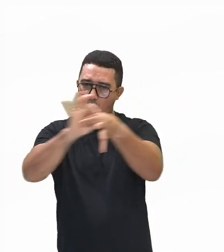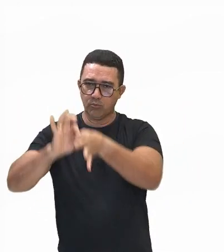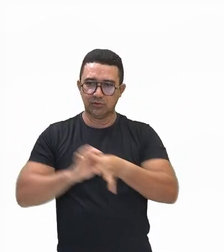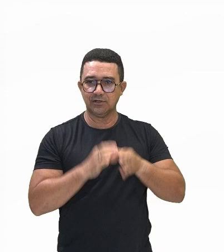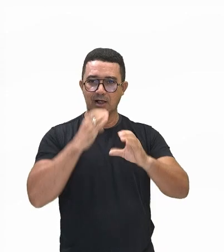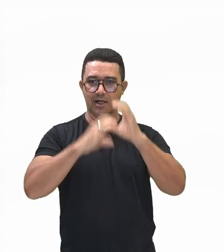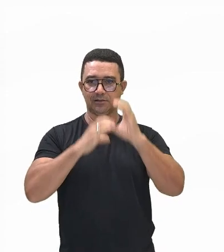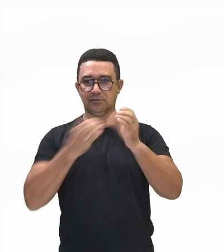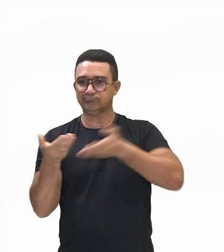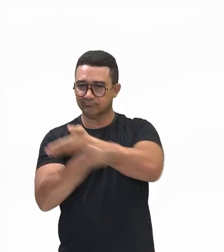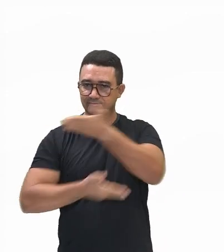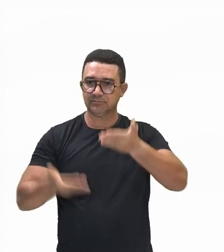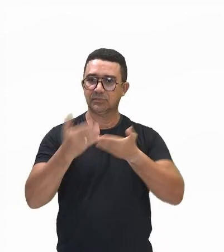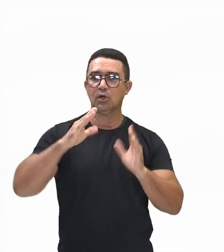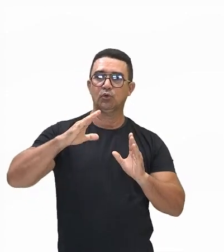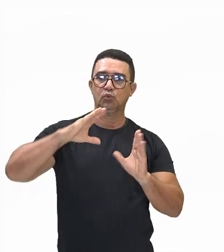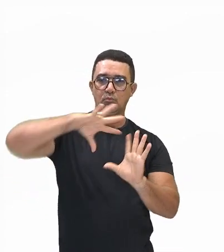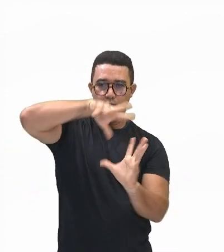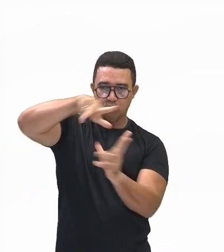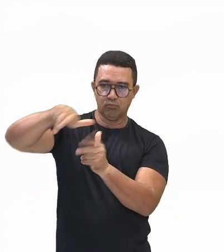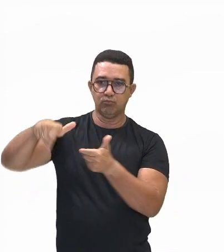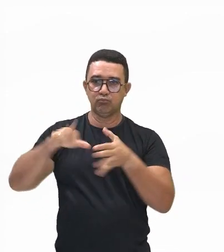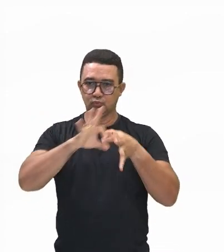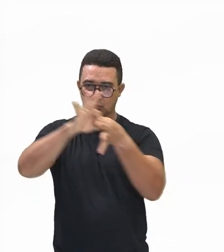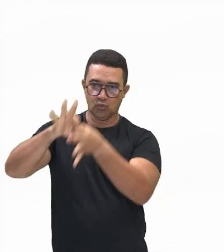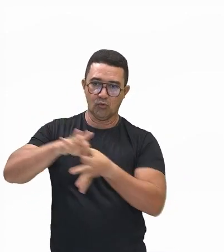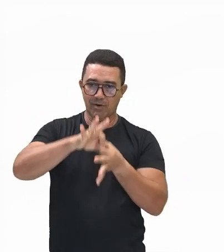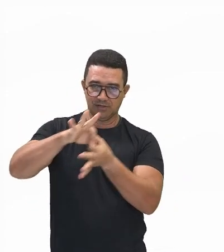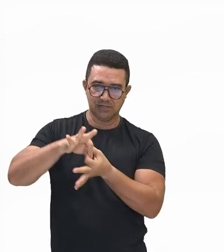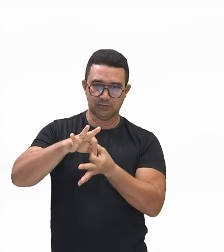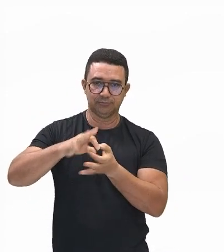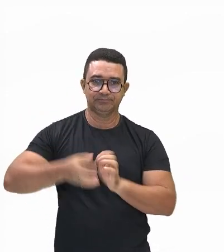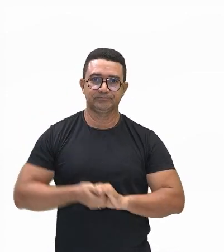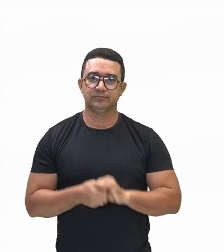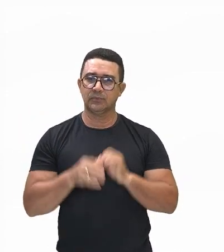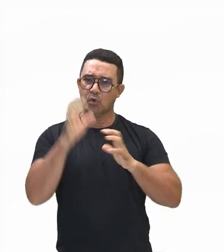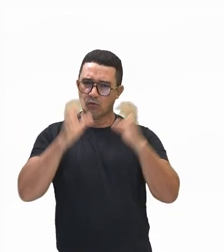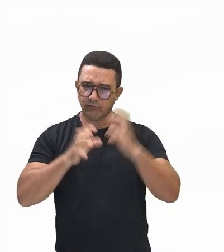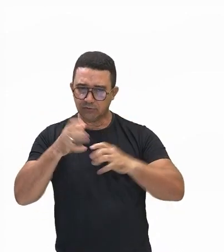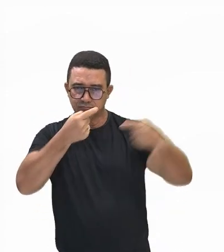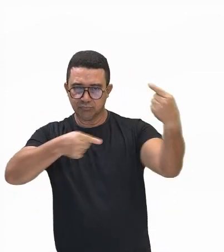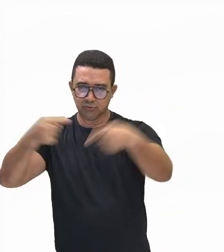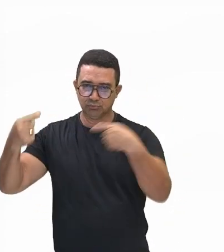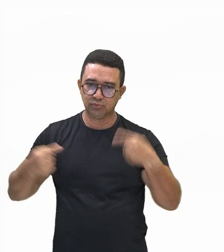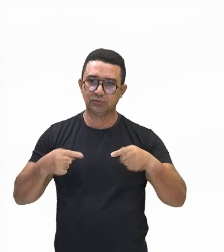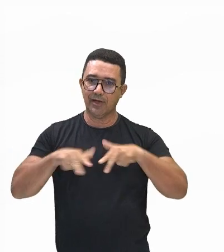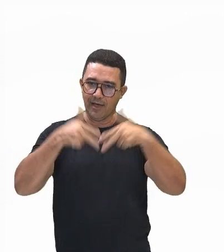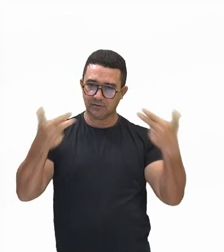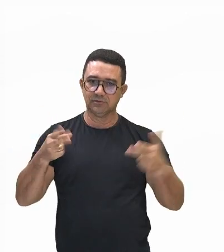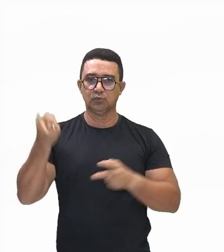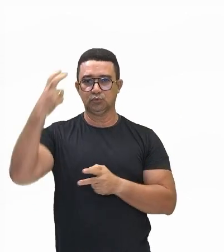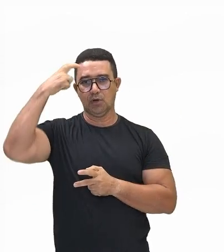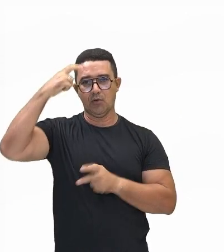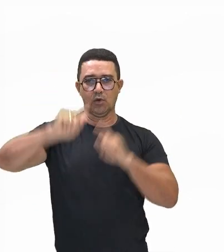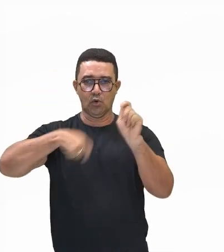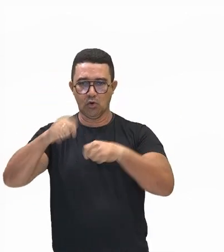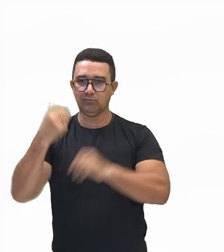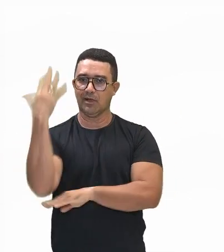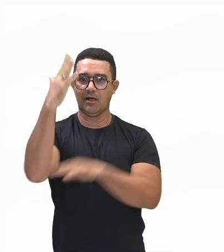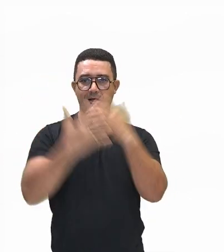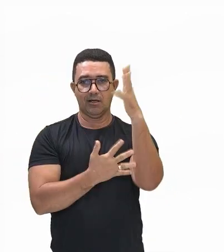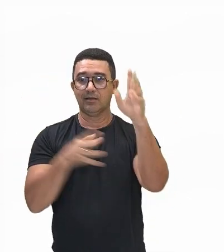e interação no mundo globalizado. Conflitos e disputas sociais, étnicas, culturais, econômicas, ambientais